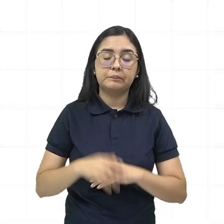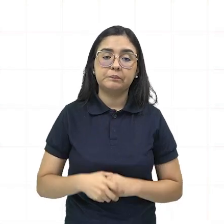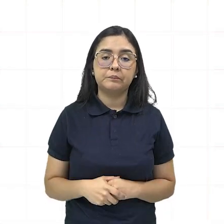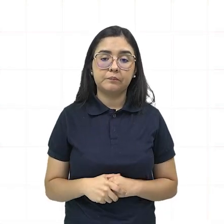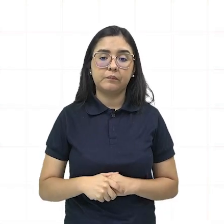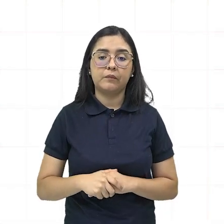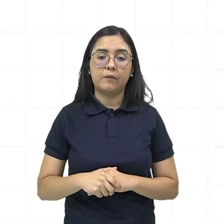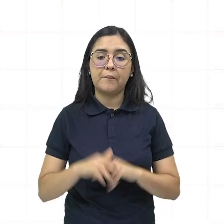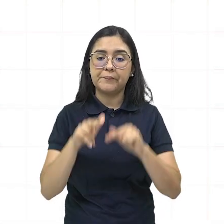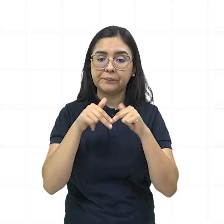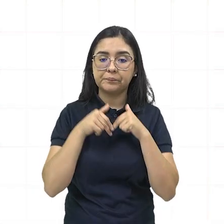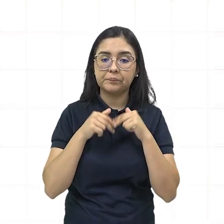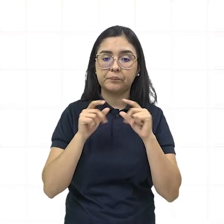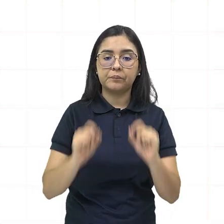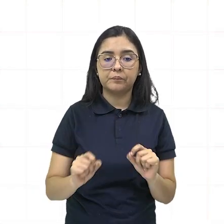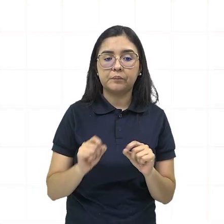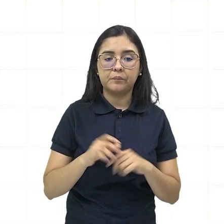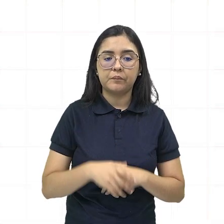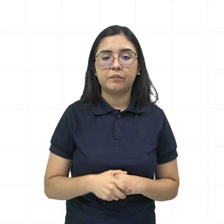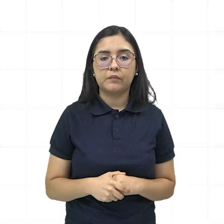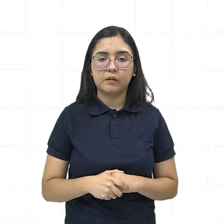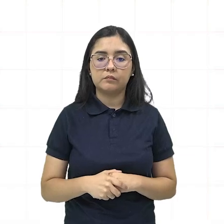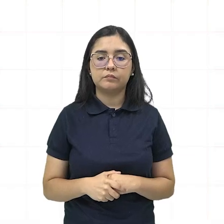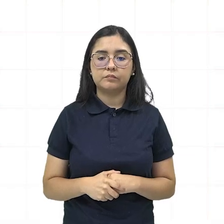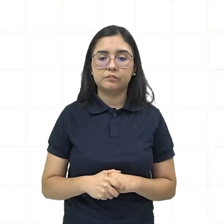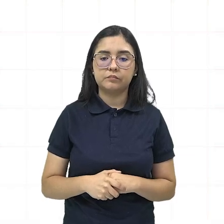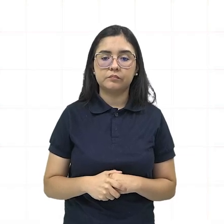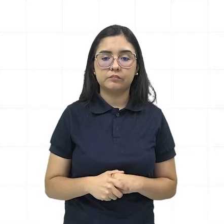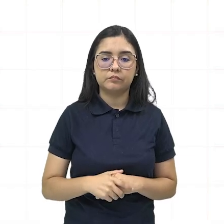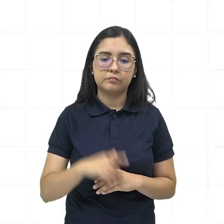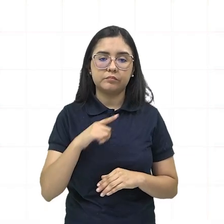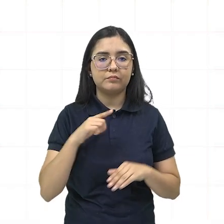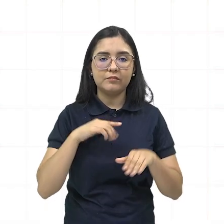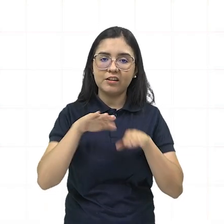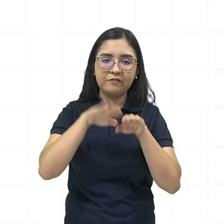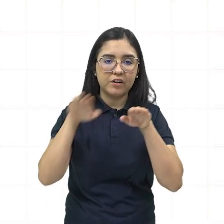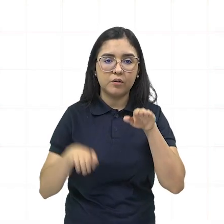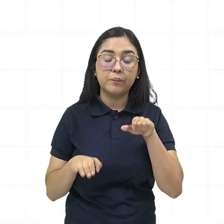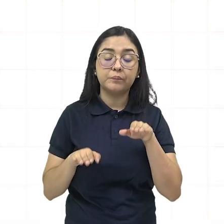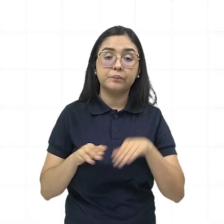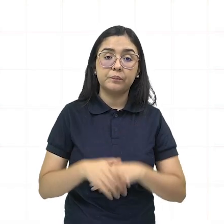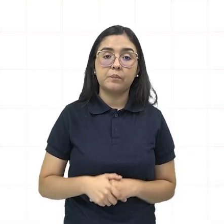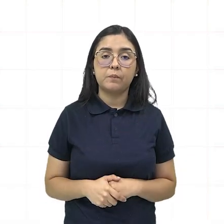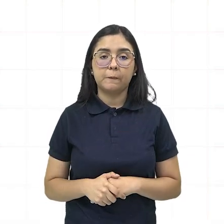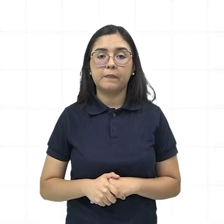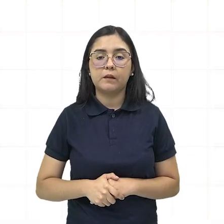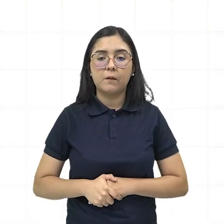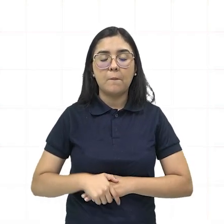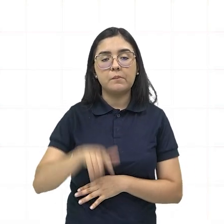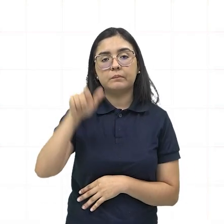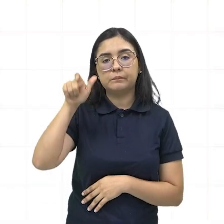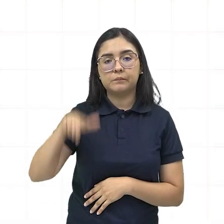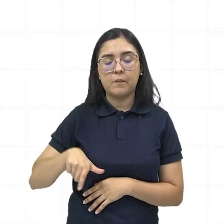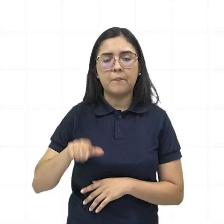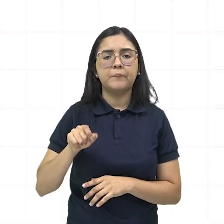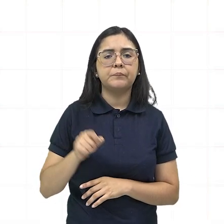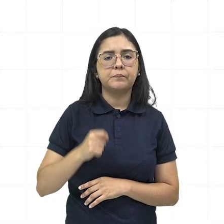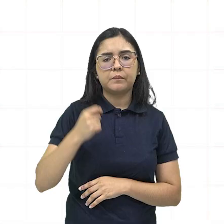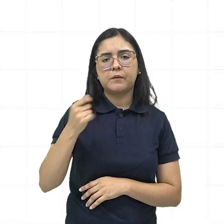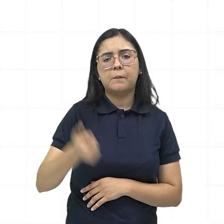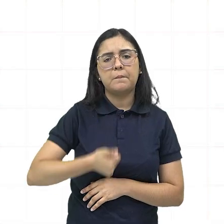né, consideradas no estágio evolutivo inferior, tá bem? Ele é um dos